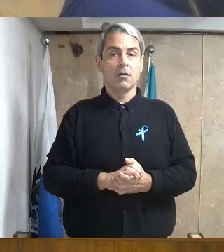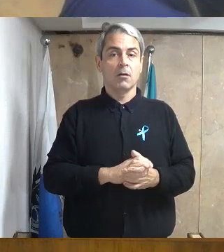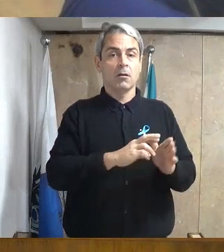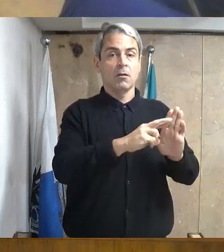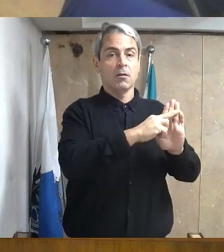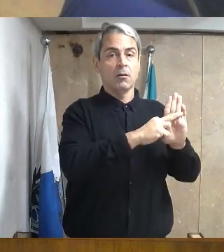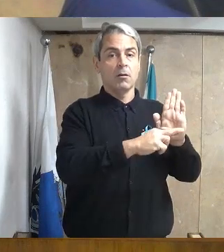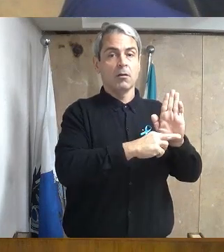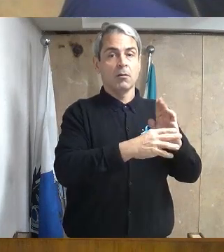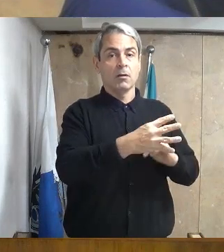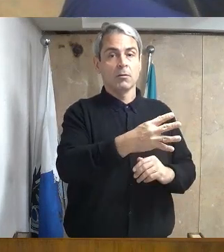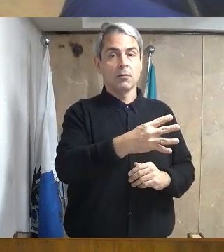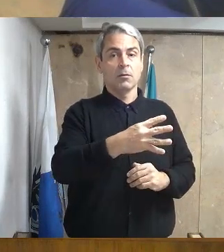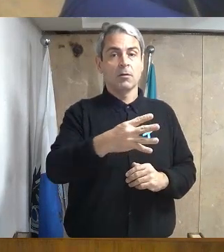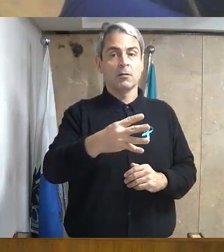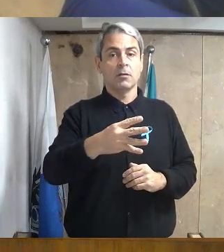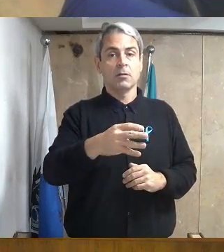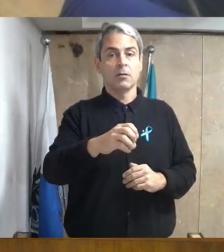Requerimento número